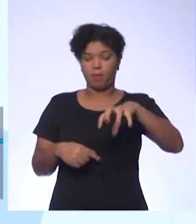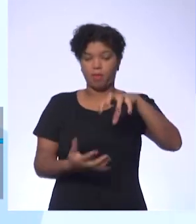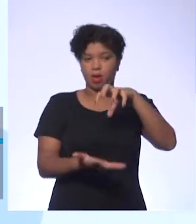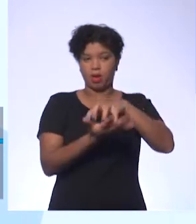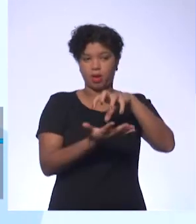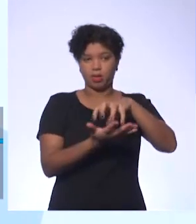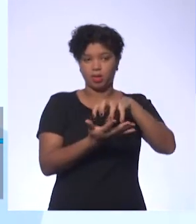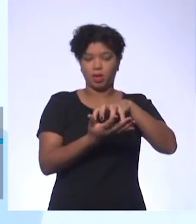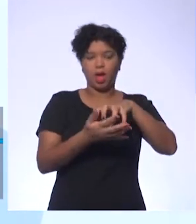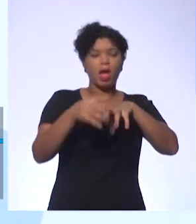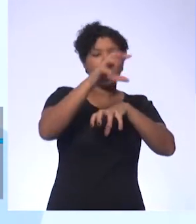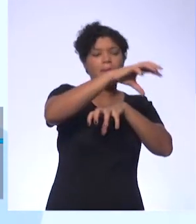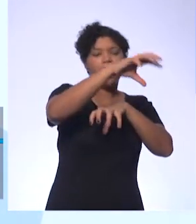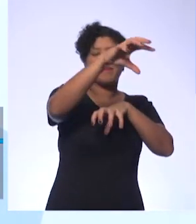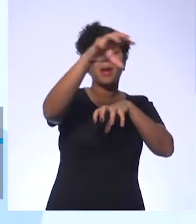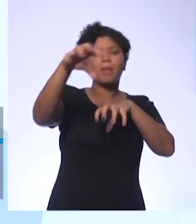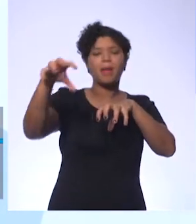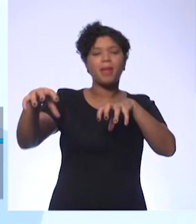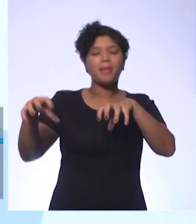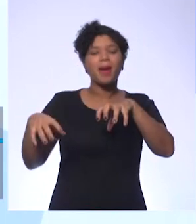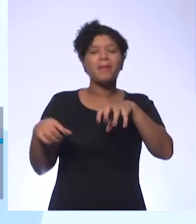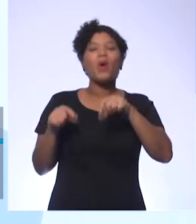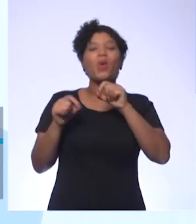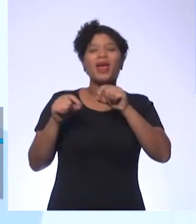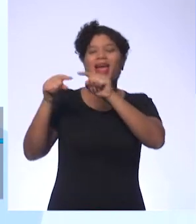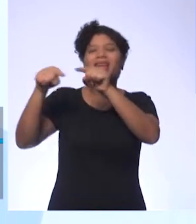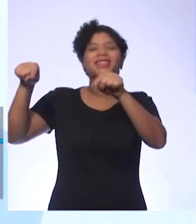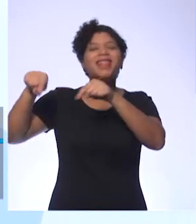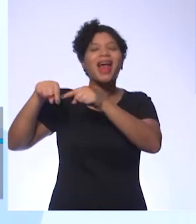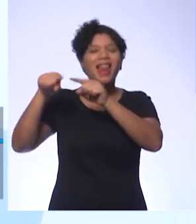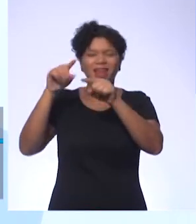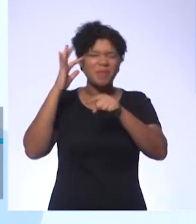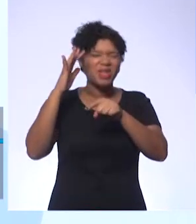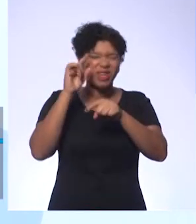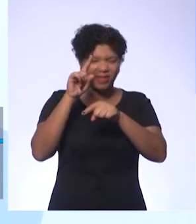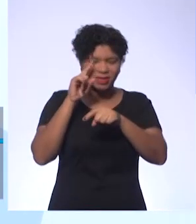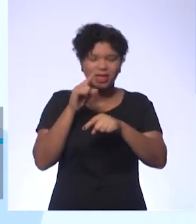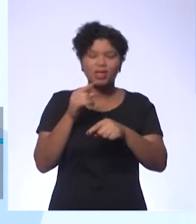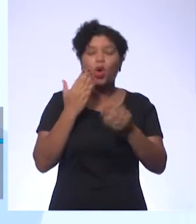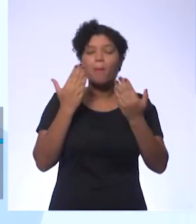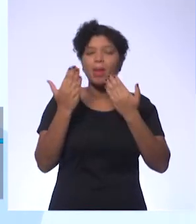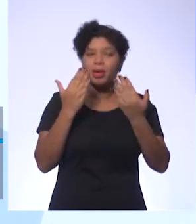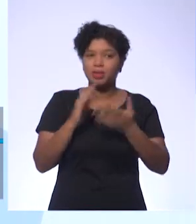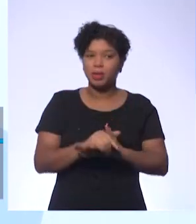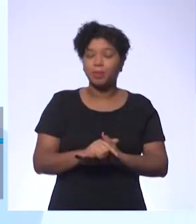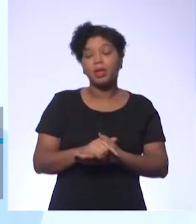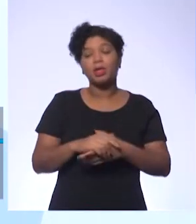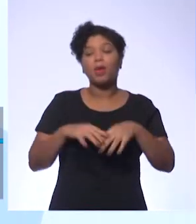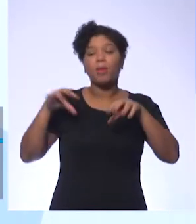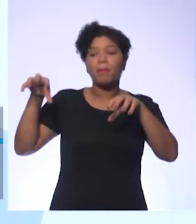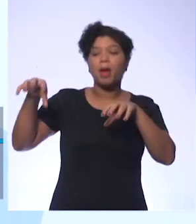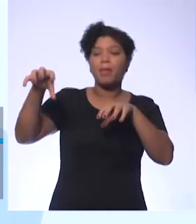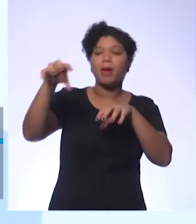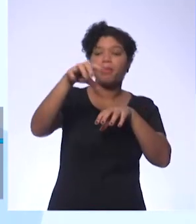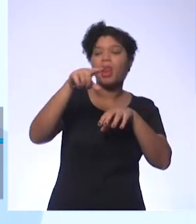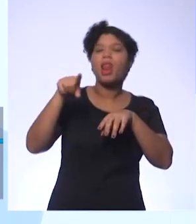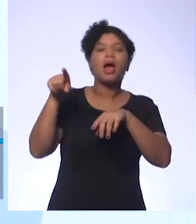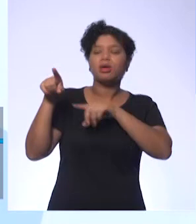é o campo, é o meio rural. Agora imagina que dentro desse meio rural as pessoas plantam para comer, elas vivem em uma situação